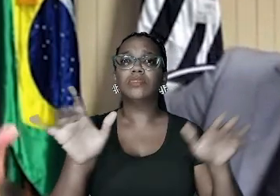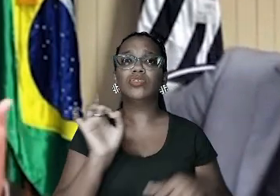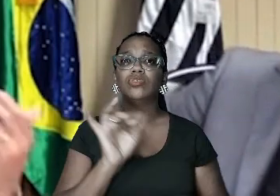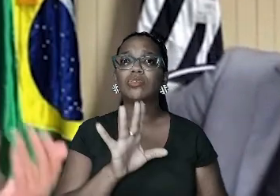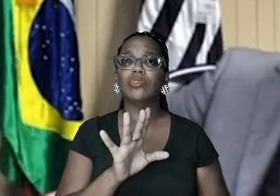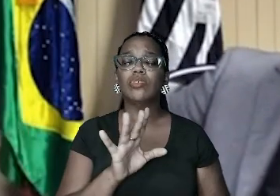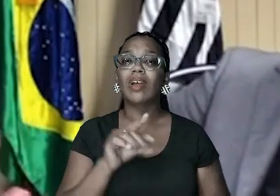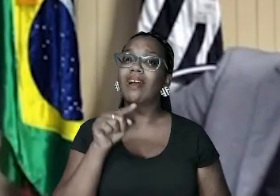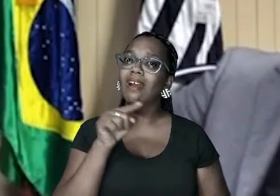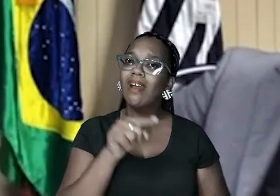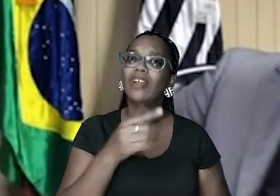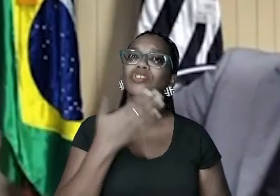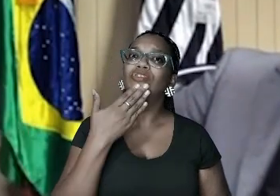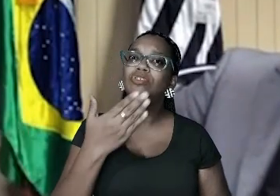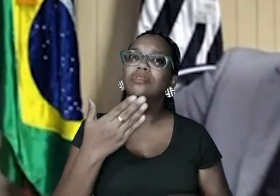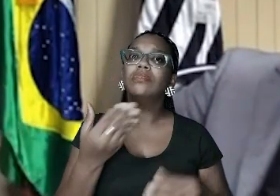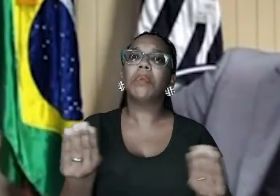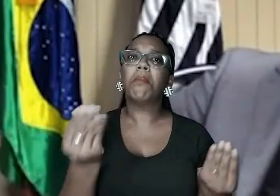organiza eletronicamente